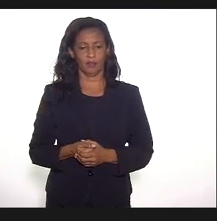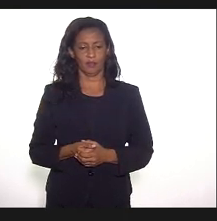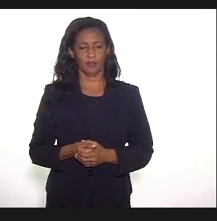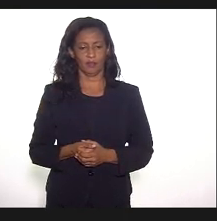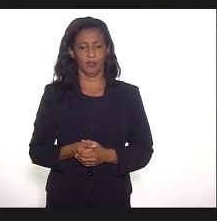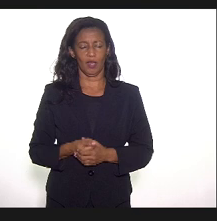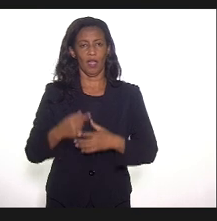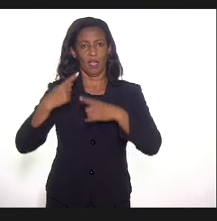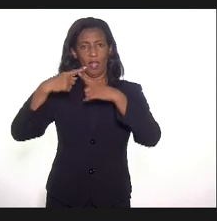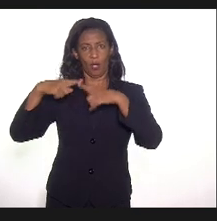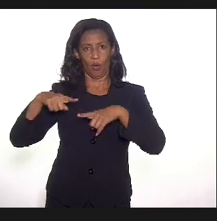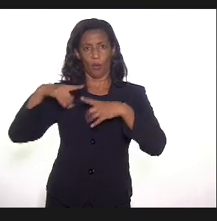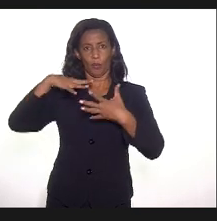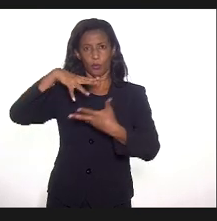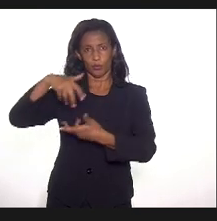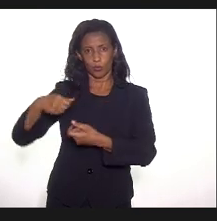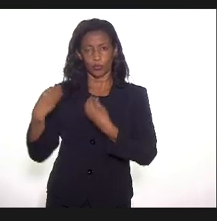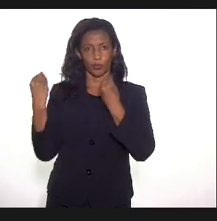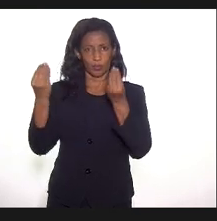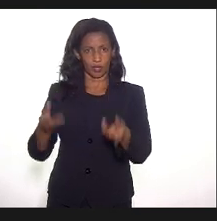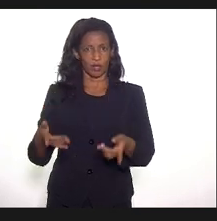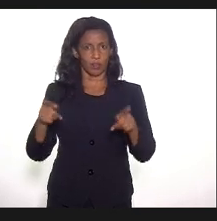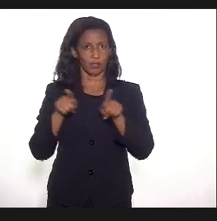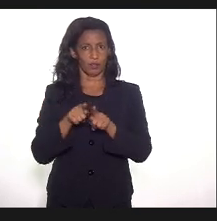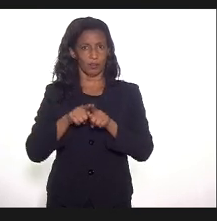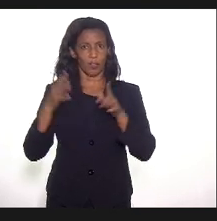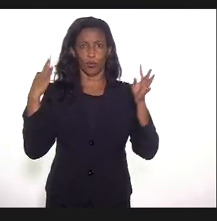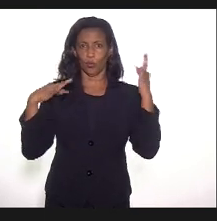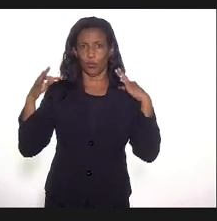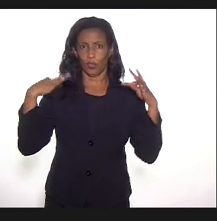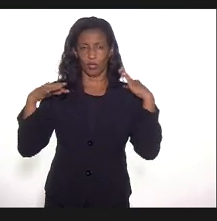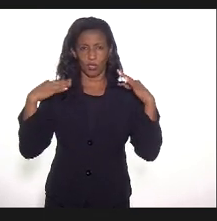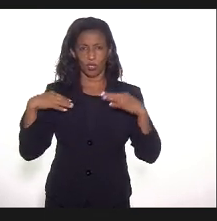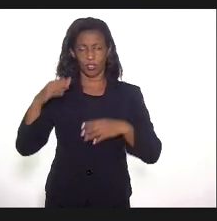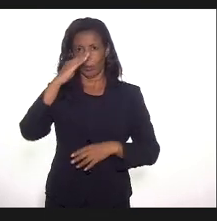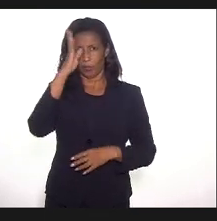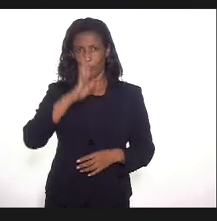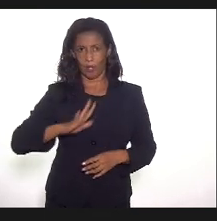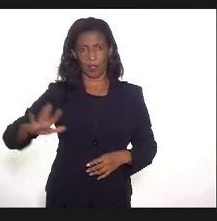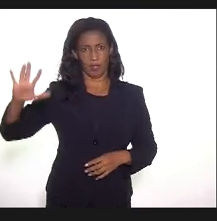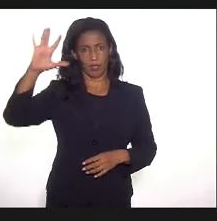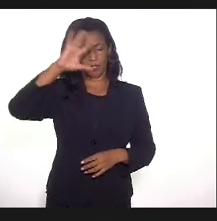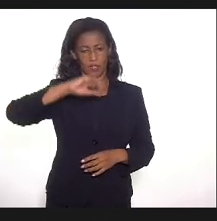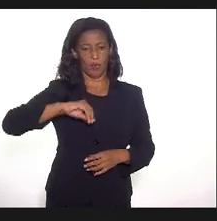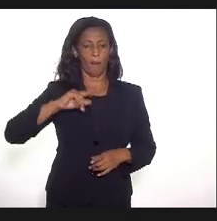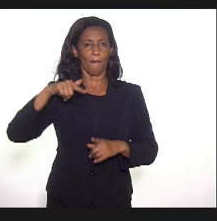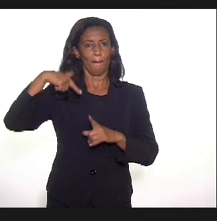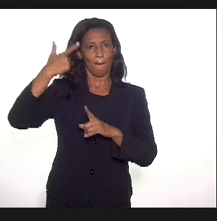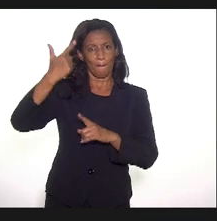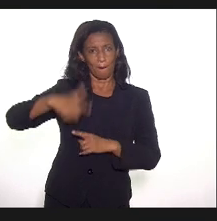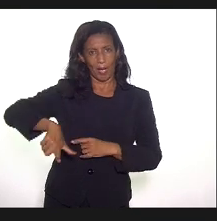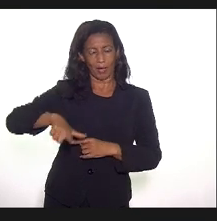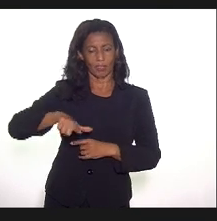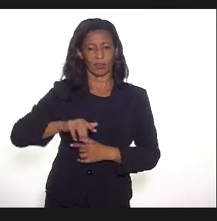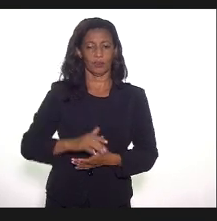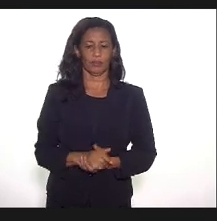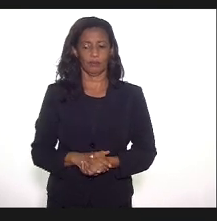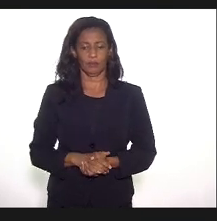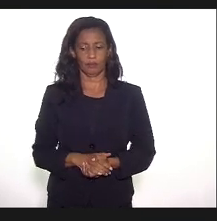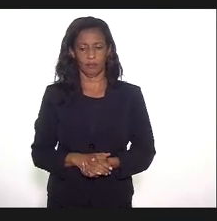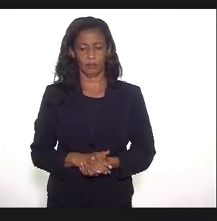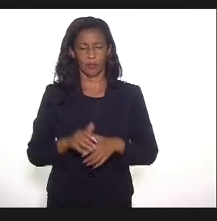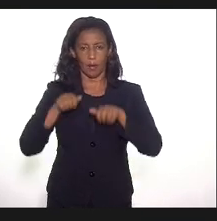a Copa do Mundo, trazendo milhões de turistas para o Brasil, ainda valeria. Mas não.